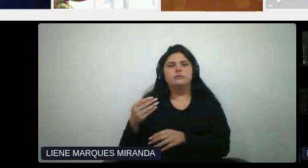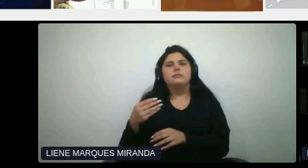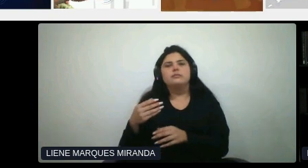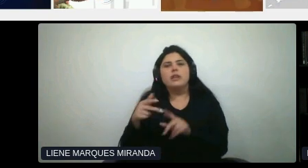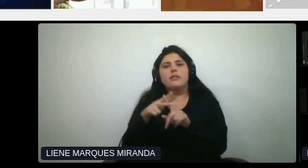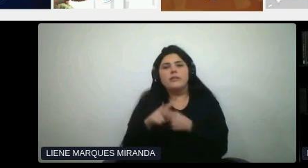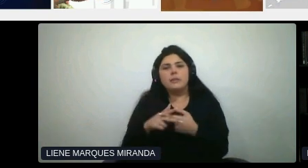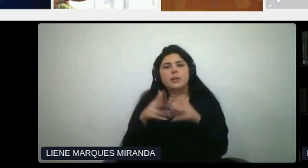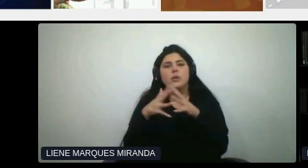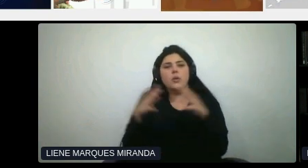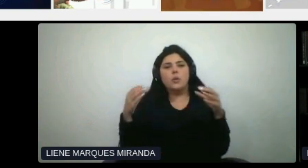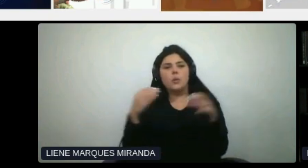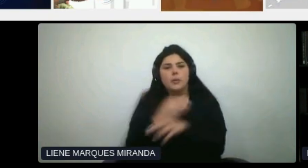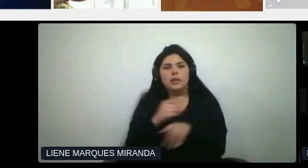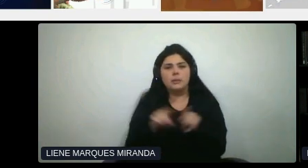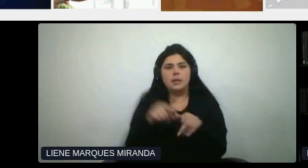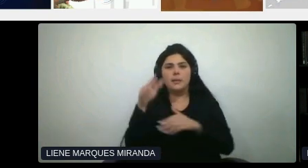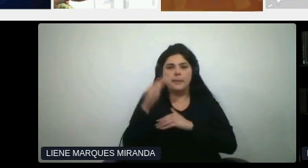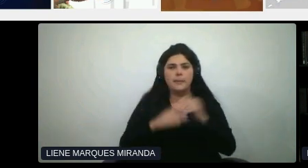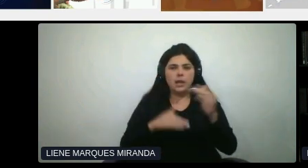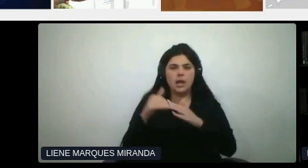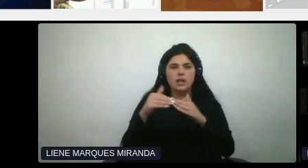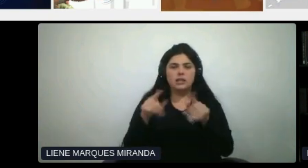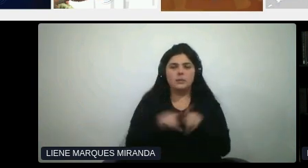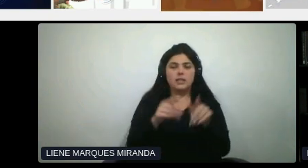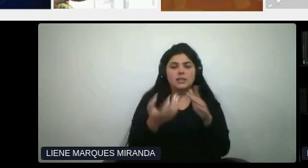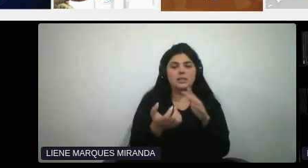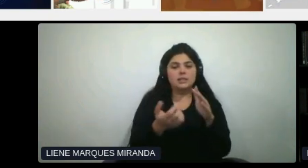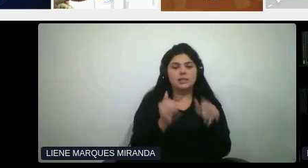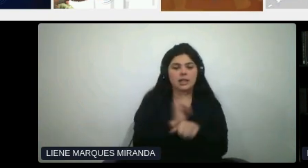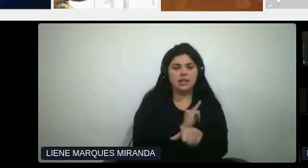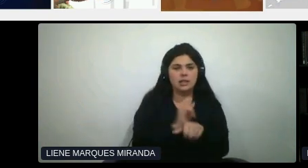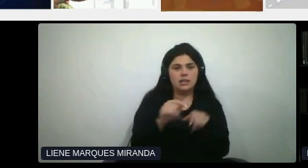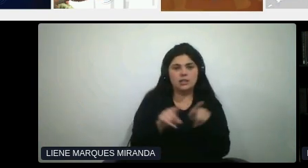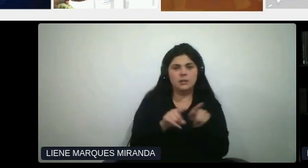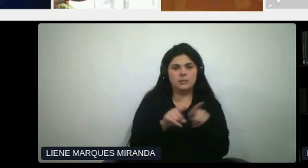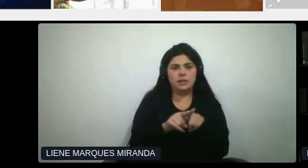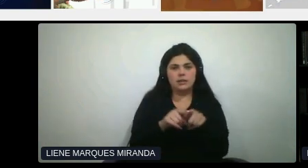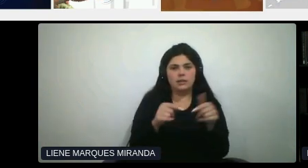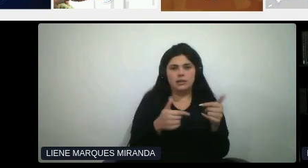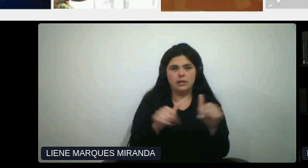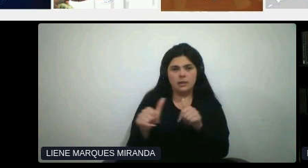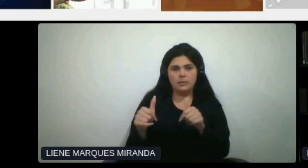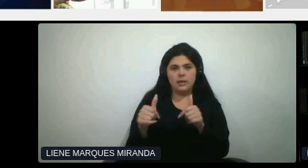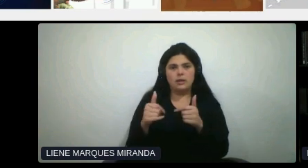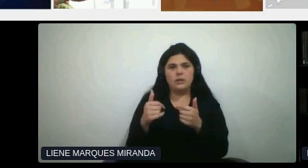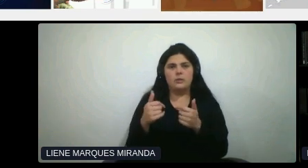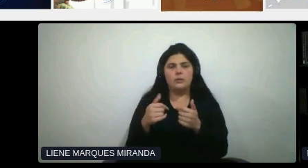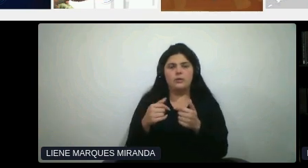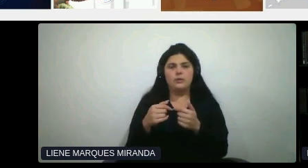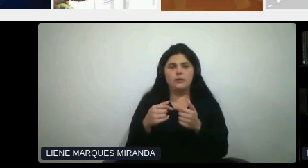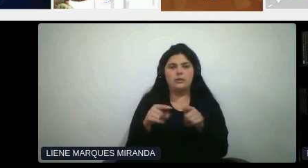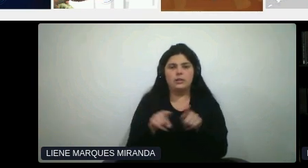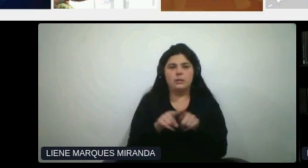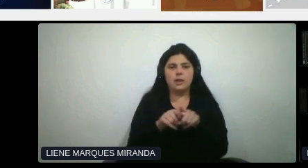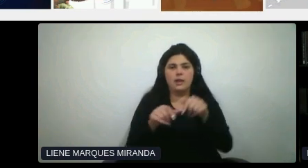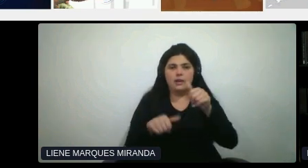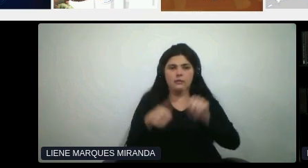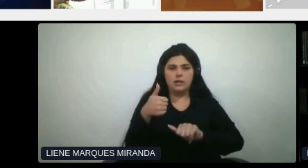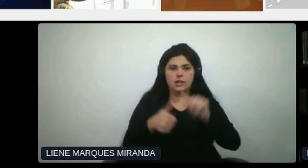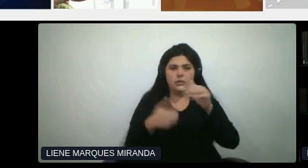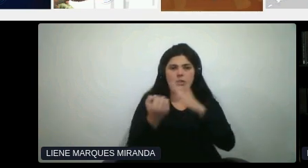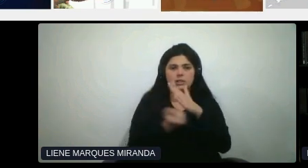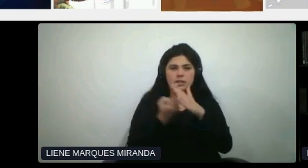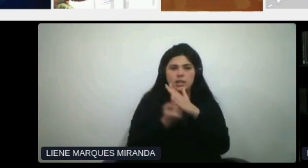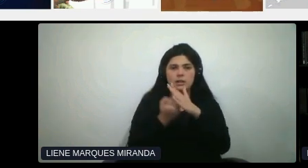muito completa que vai desde a execução até a estratégia. Também trabalho como advisor e avaliador de startups na